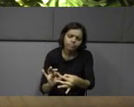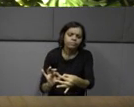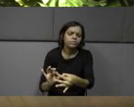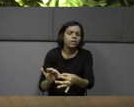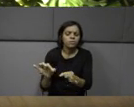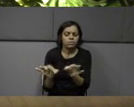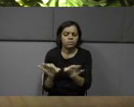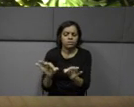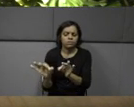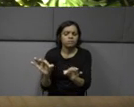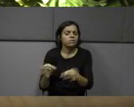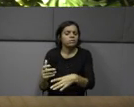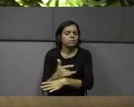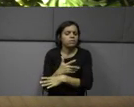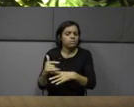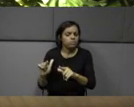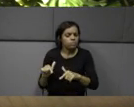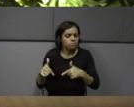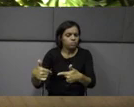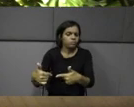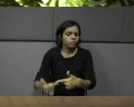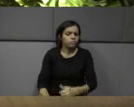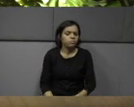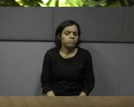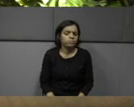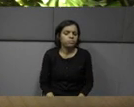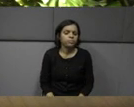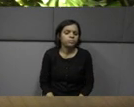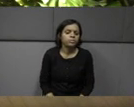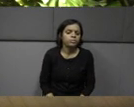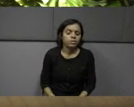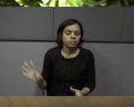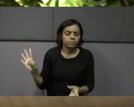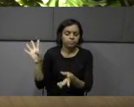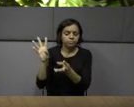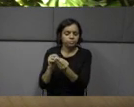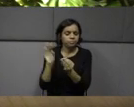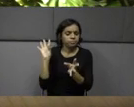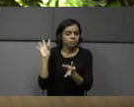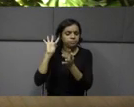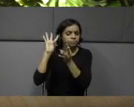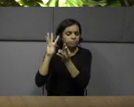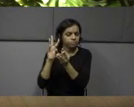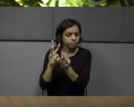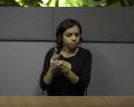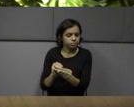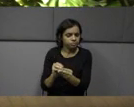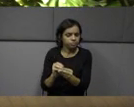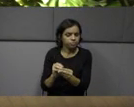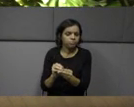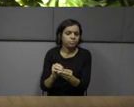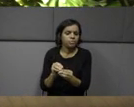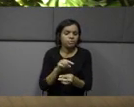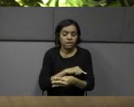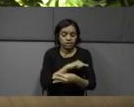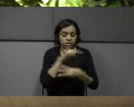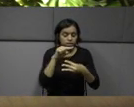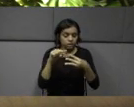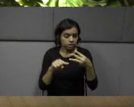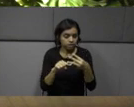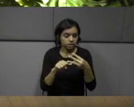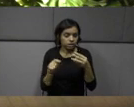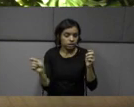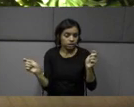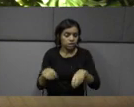planejamento urbano e aí é pra fechar e acho que essas três dimensões aí dão conta